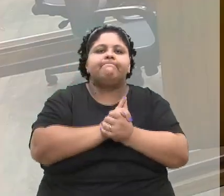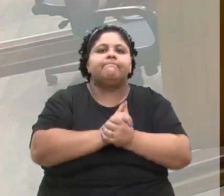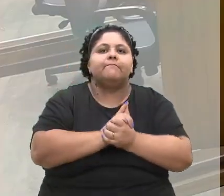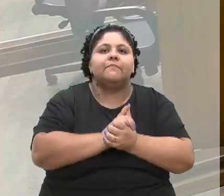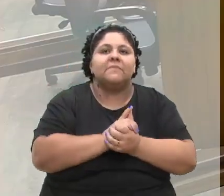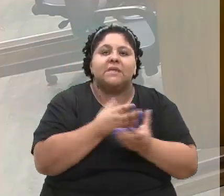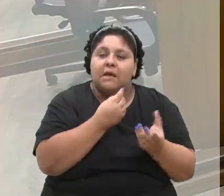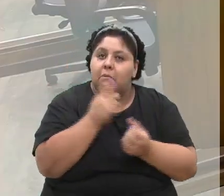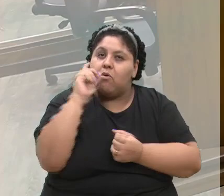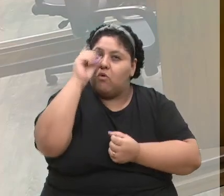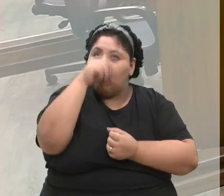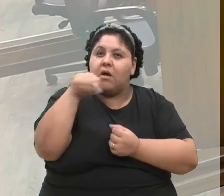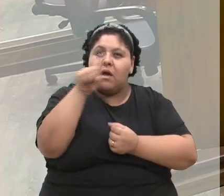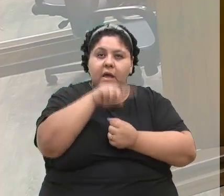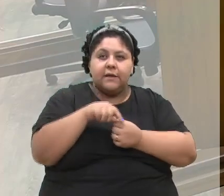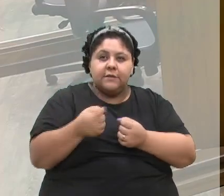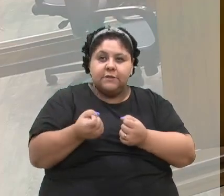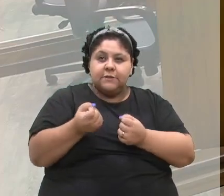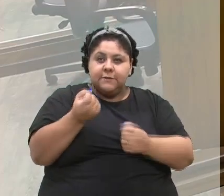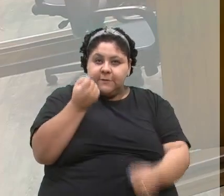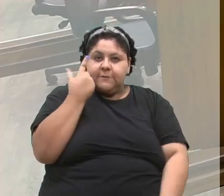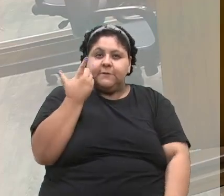assim, a gente estranha,